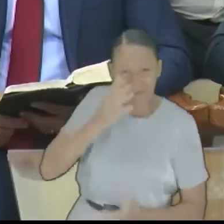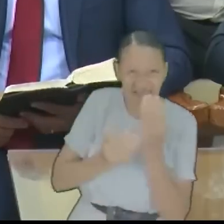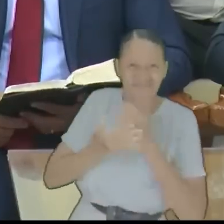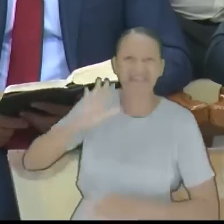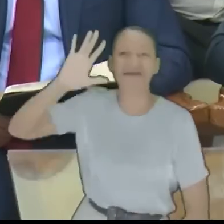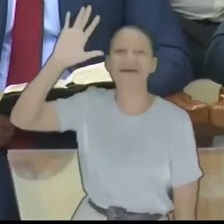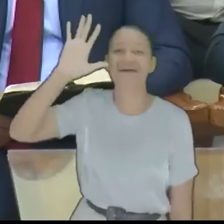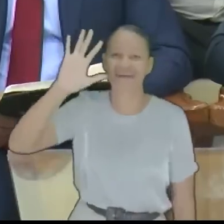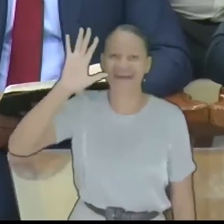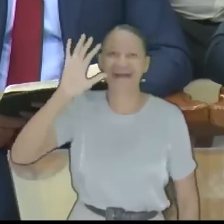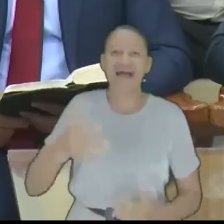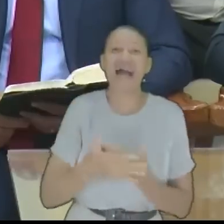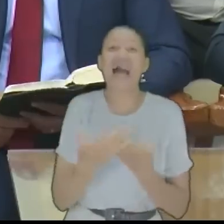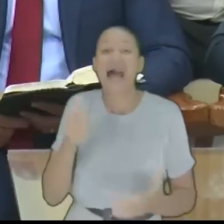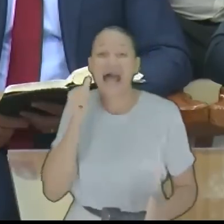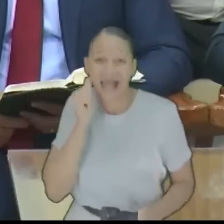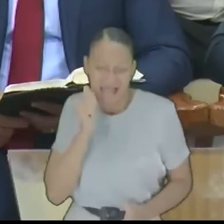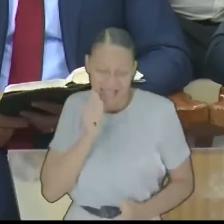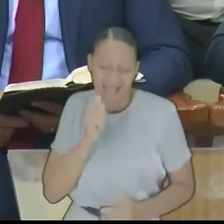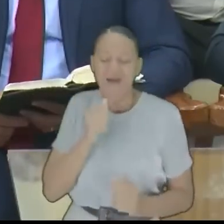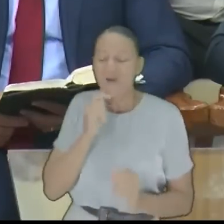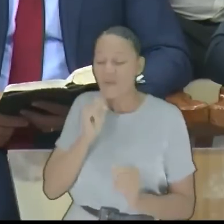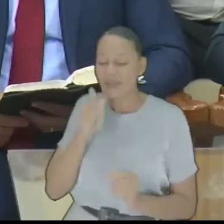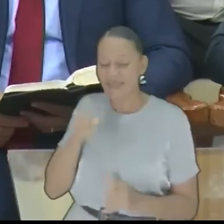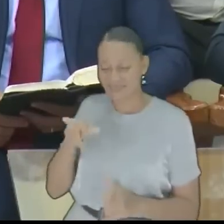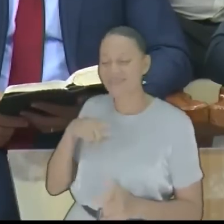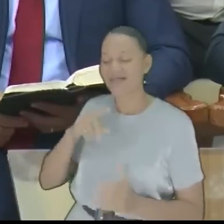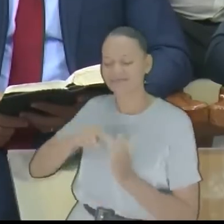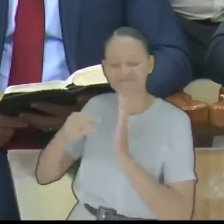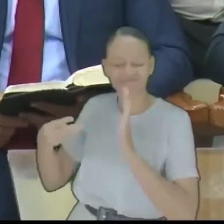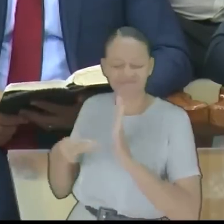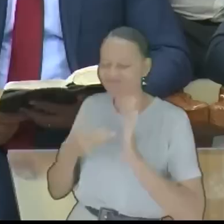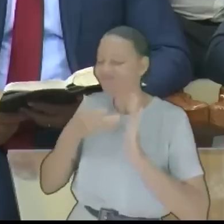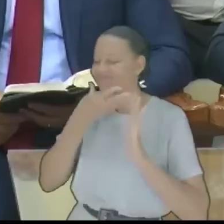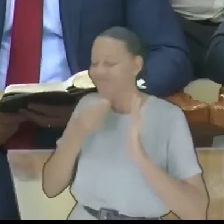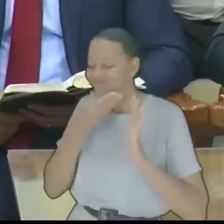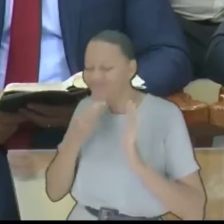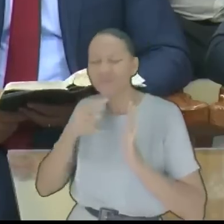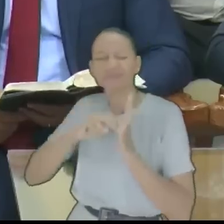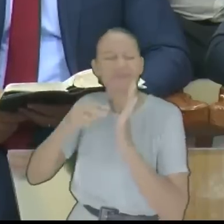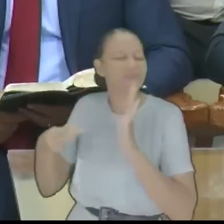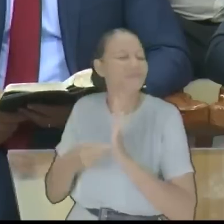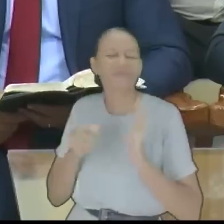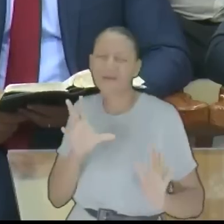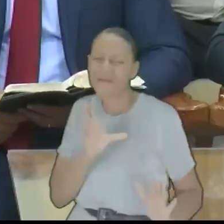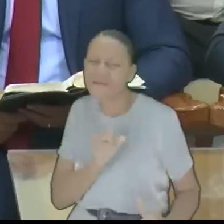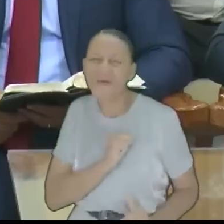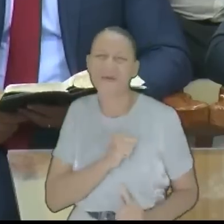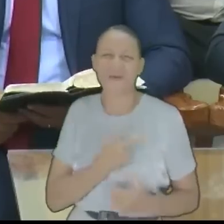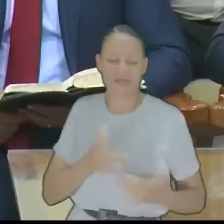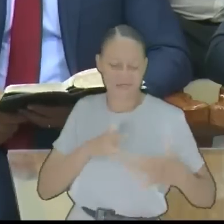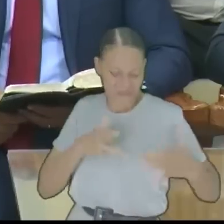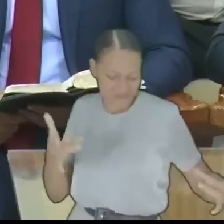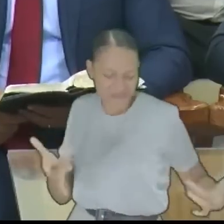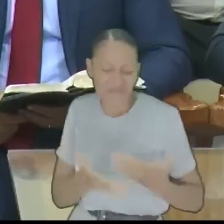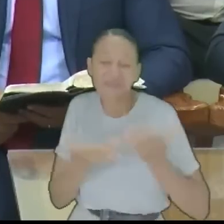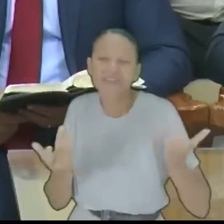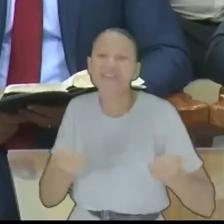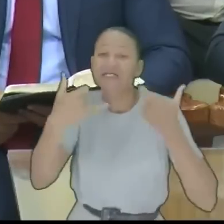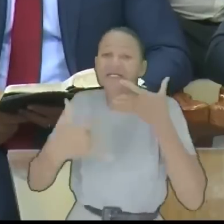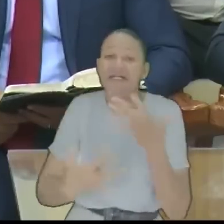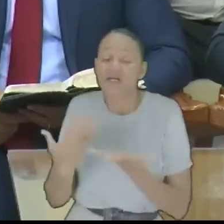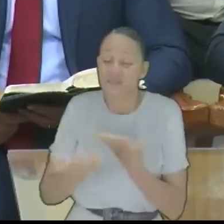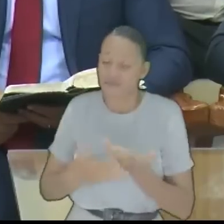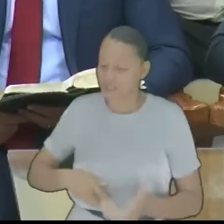Deus. Aquela parábola que fala do amor, aquela parábola que fala da caridade, aquela parábola que fala